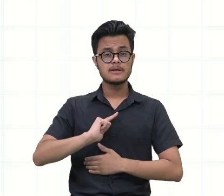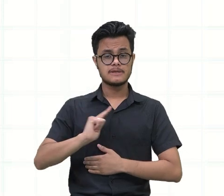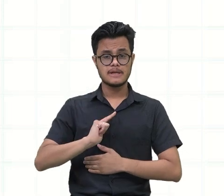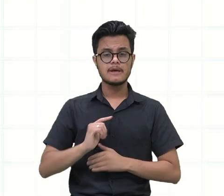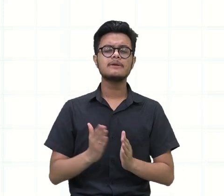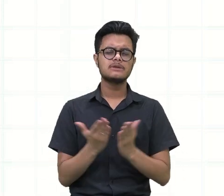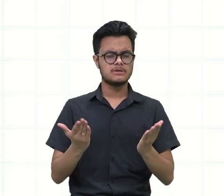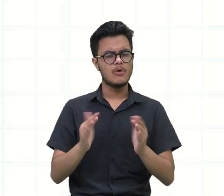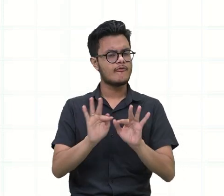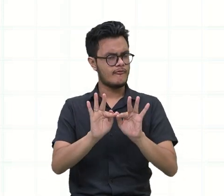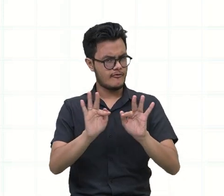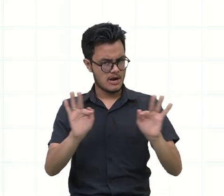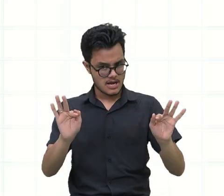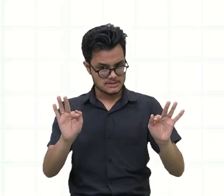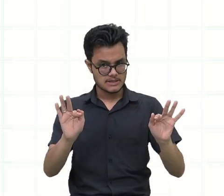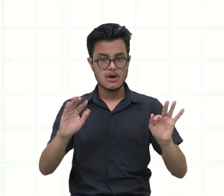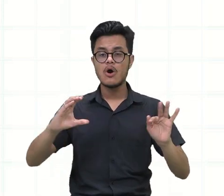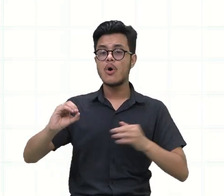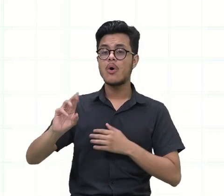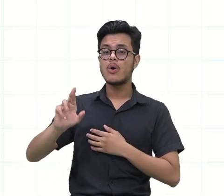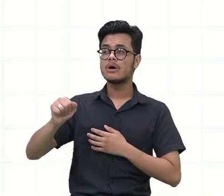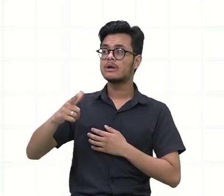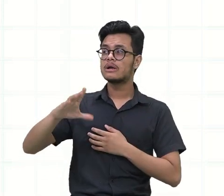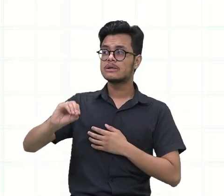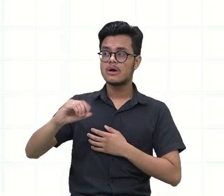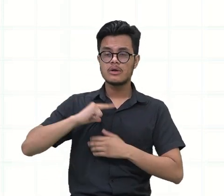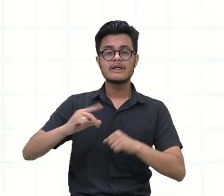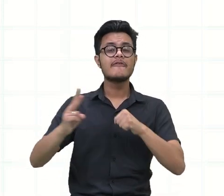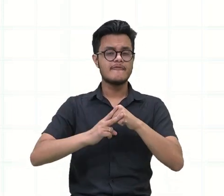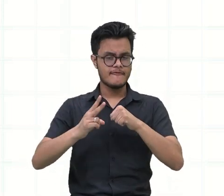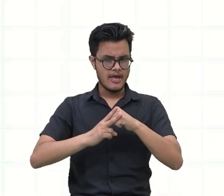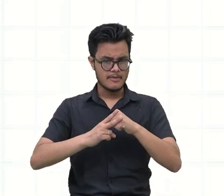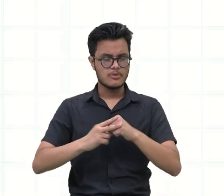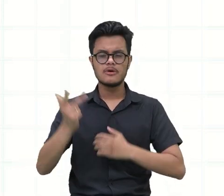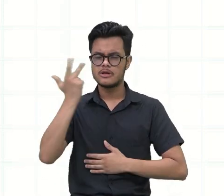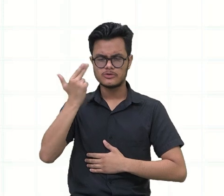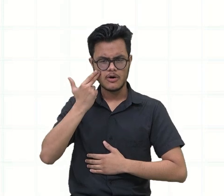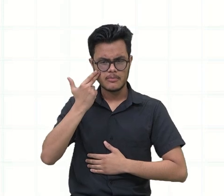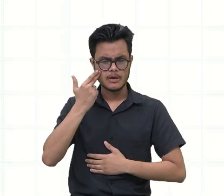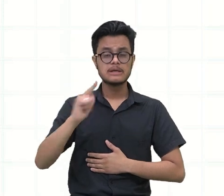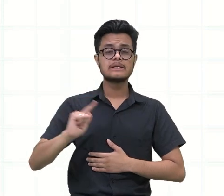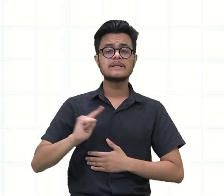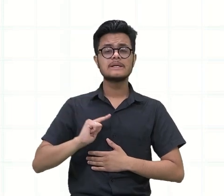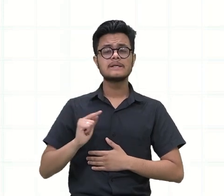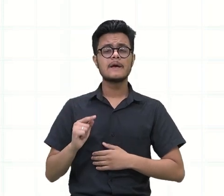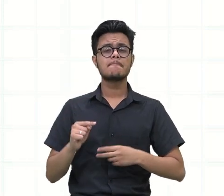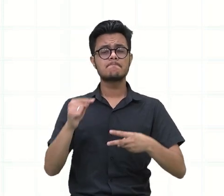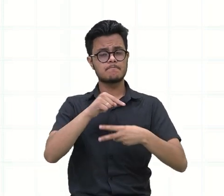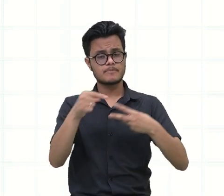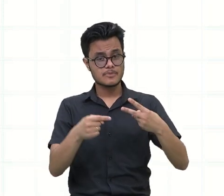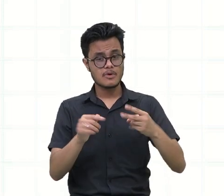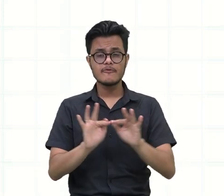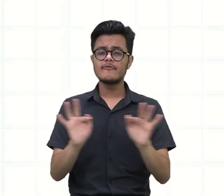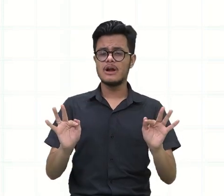orações são frases que possuem verbos. Podemos ter mais de uma oração